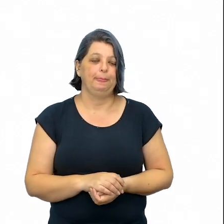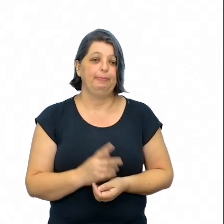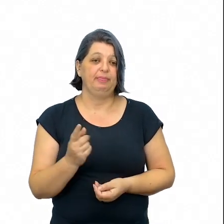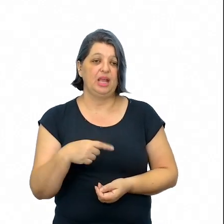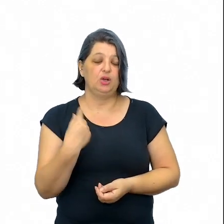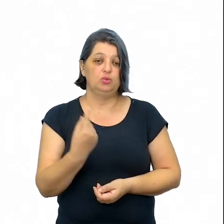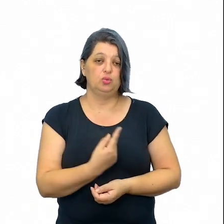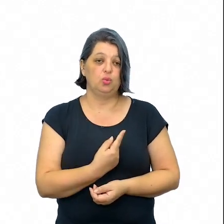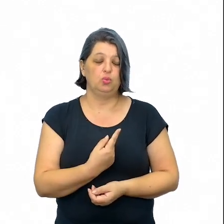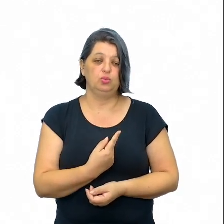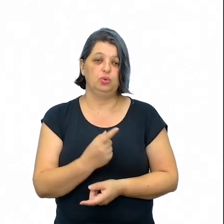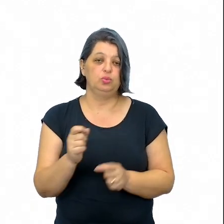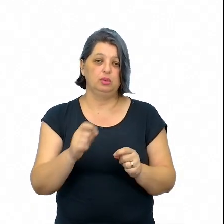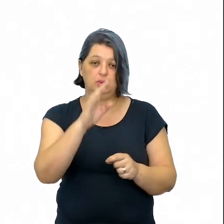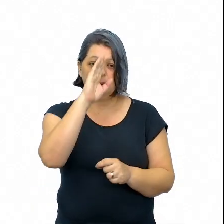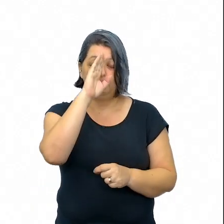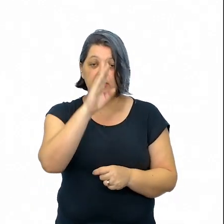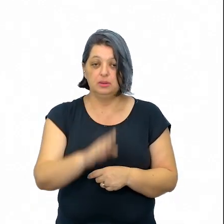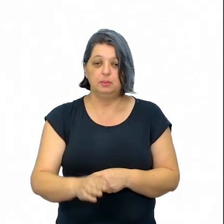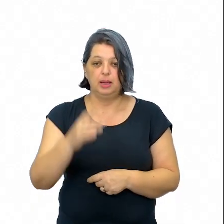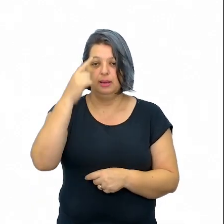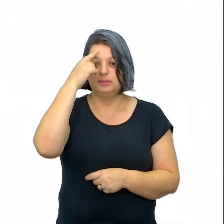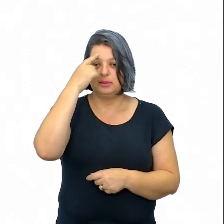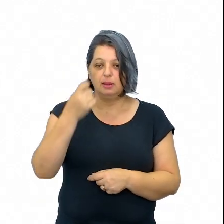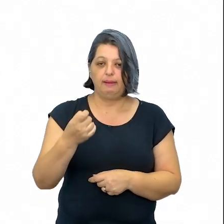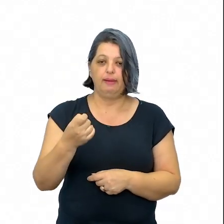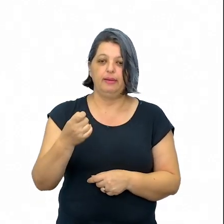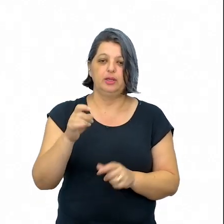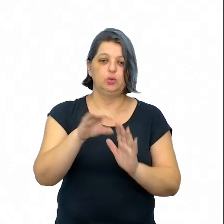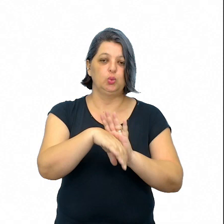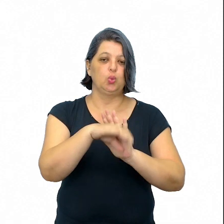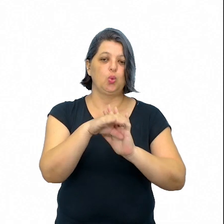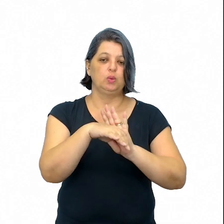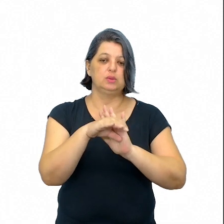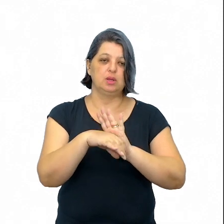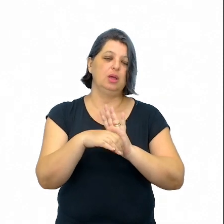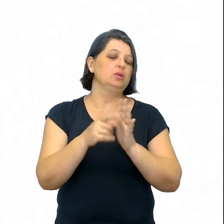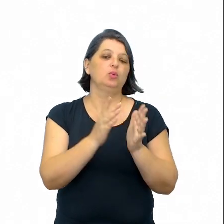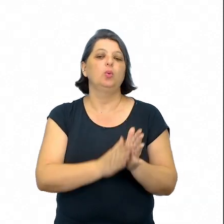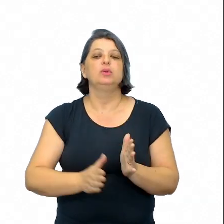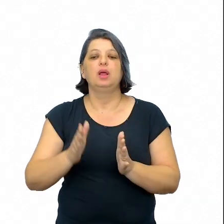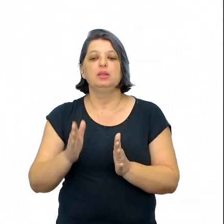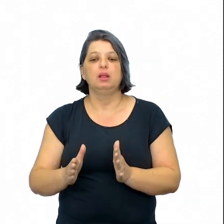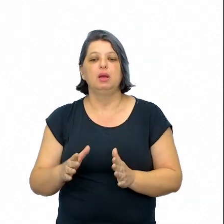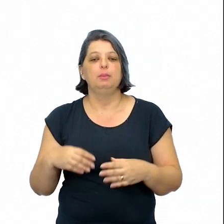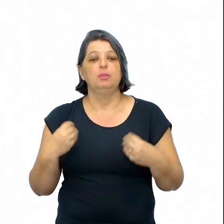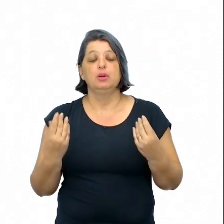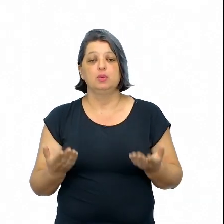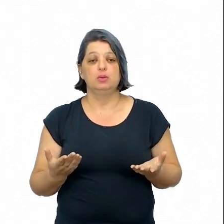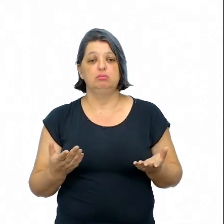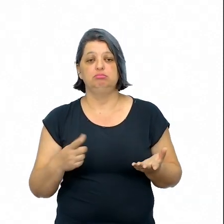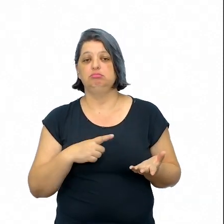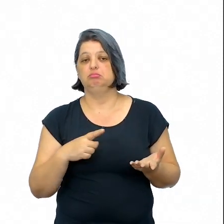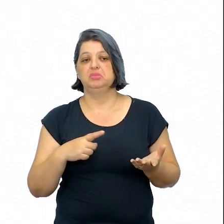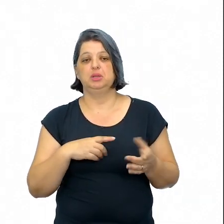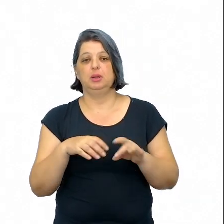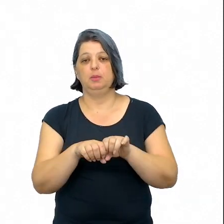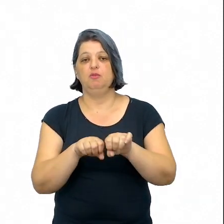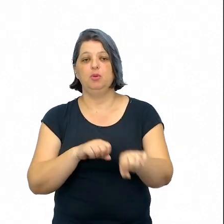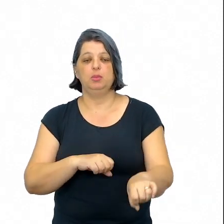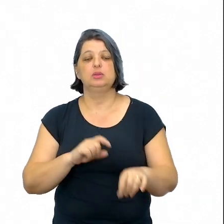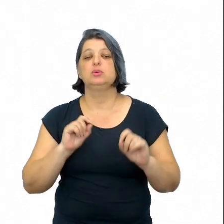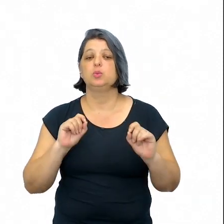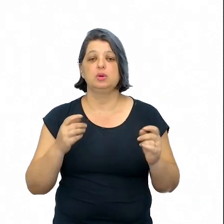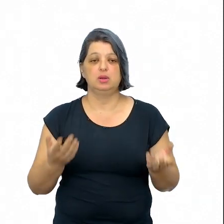nossas, principais ideias e conceitos na formação de etapa? O que nós temos aí nessa formação? Então, quando a gente pensa nisso